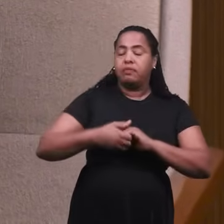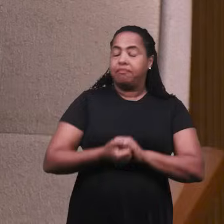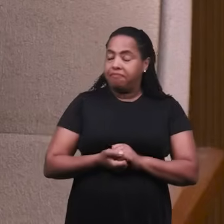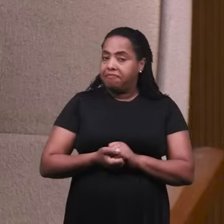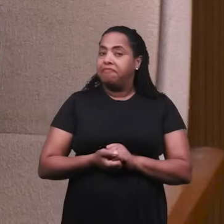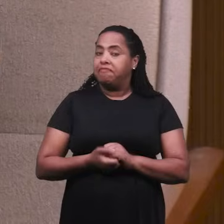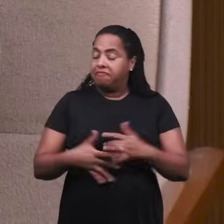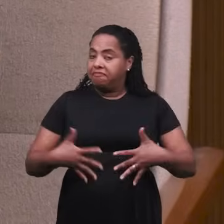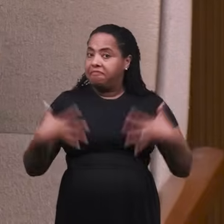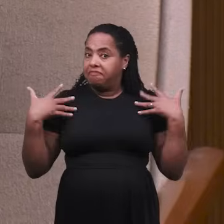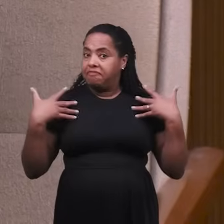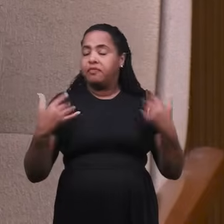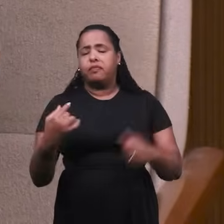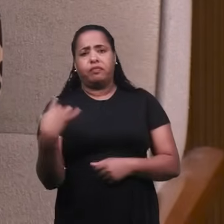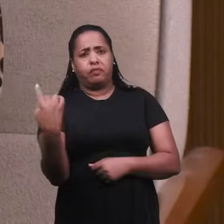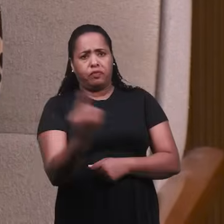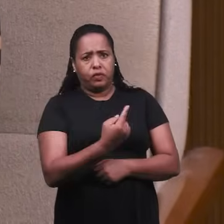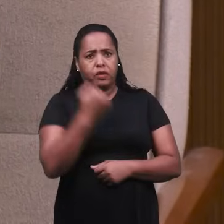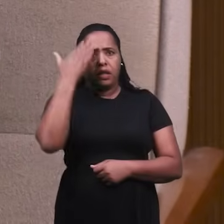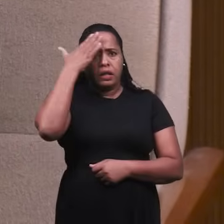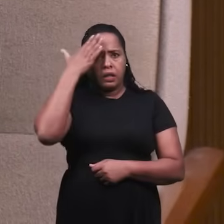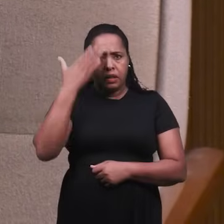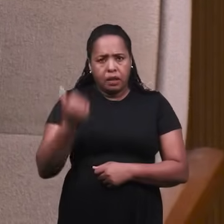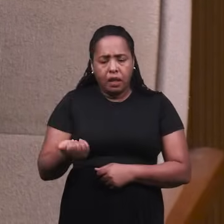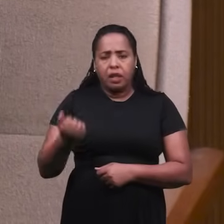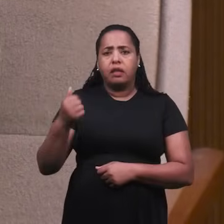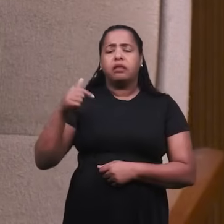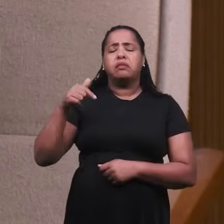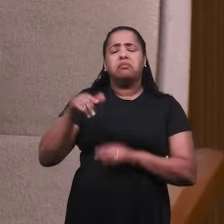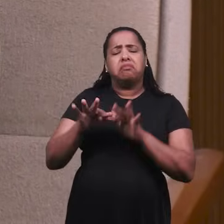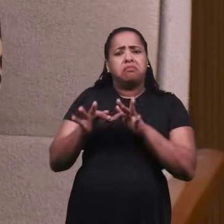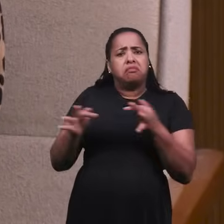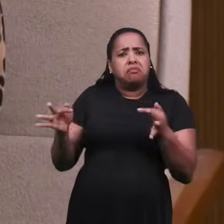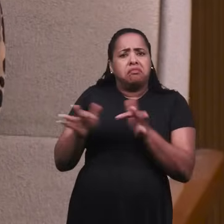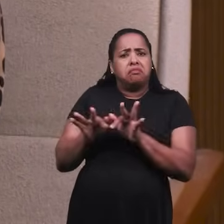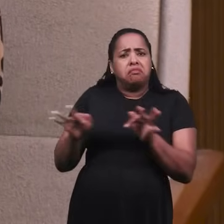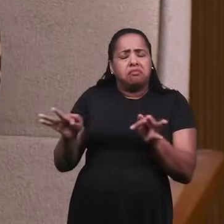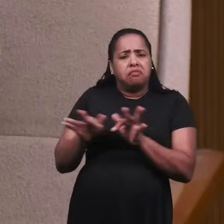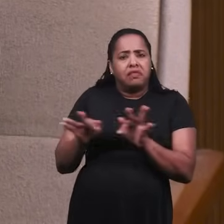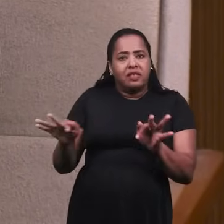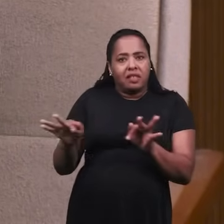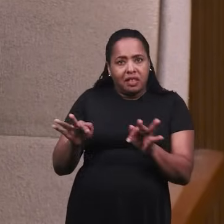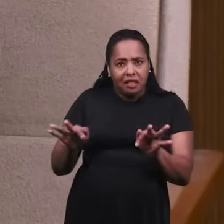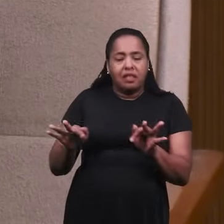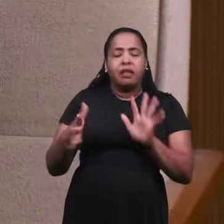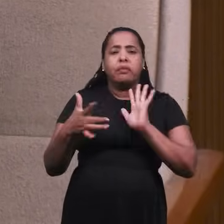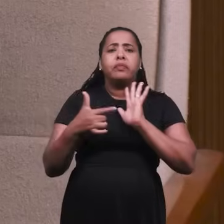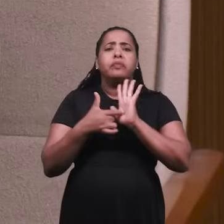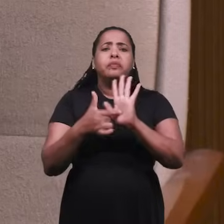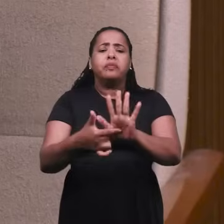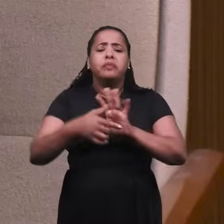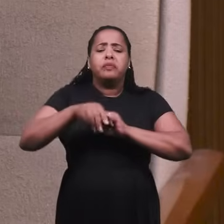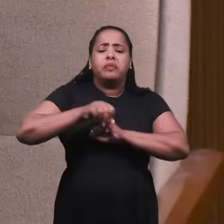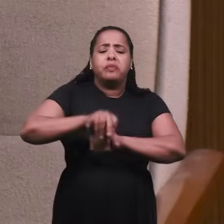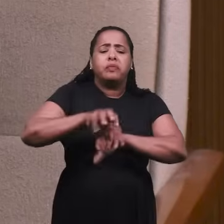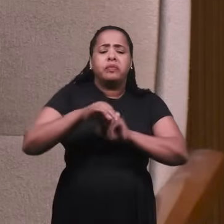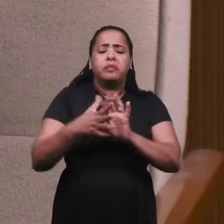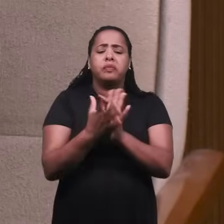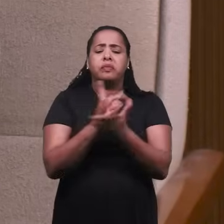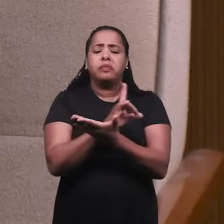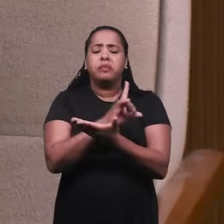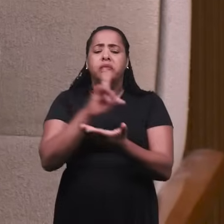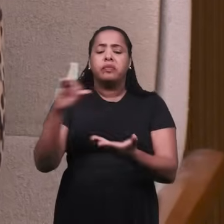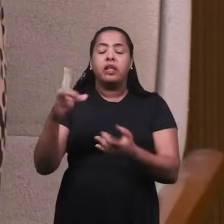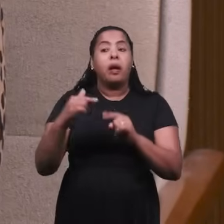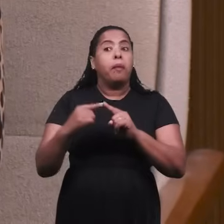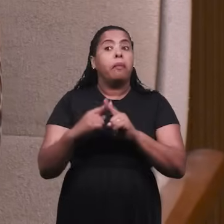Então, é uma honra, porque nós sabemos que estamos ali de forma simples, né, trazendo ali os ensinos bíblicos,